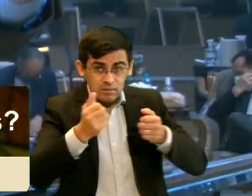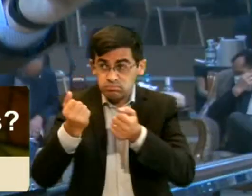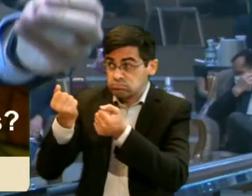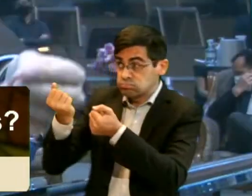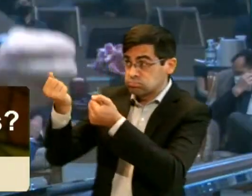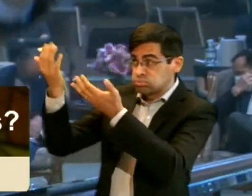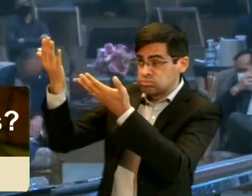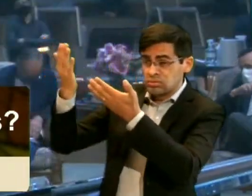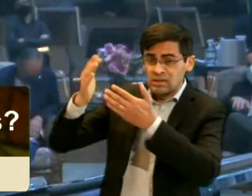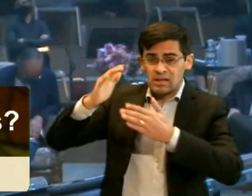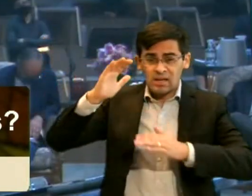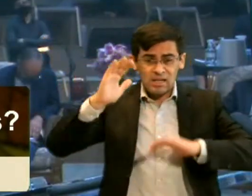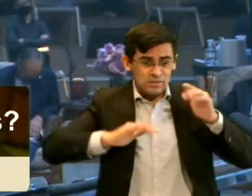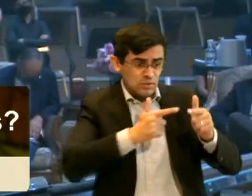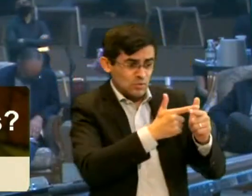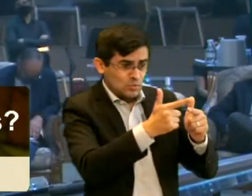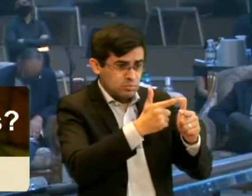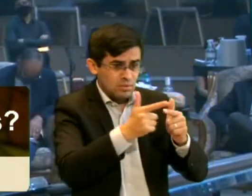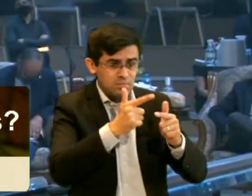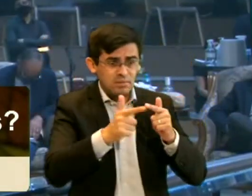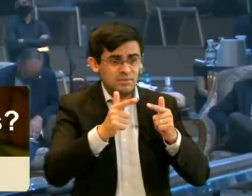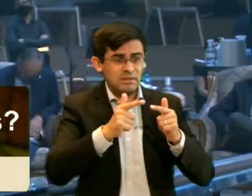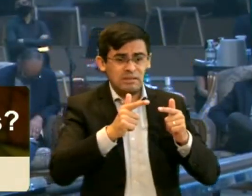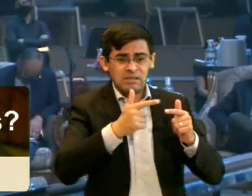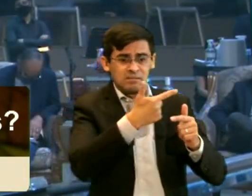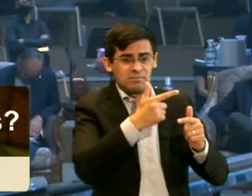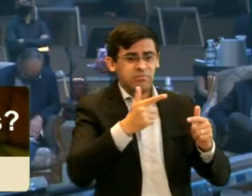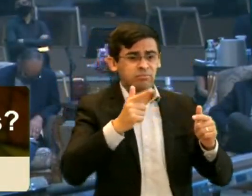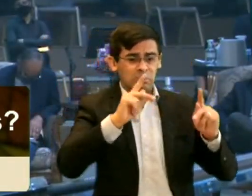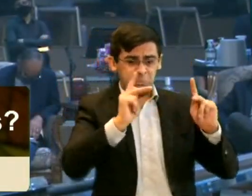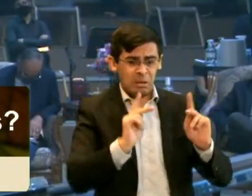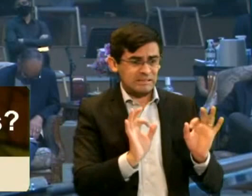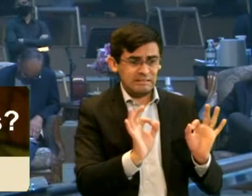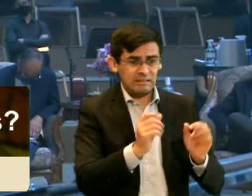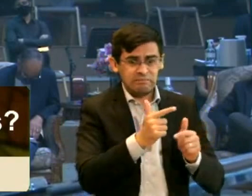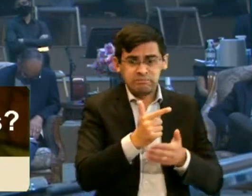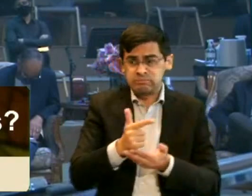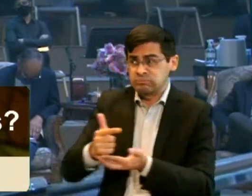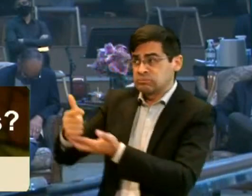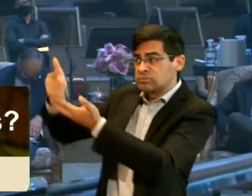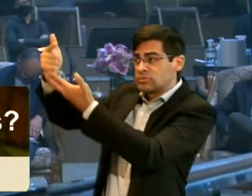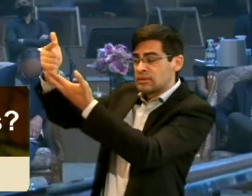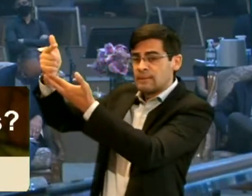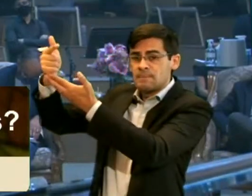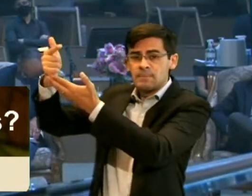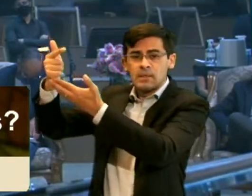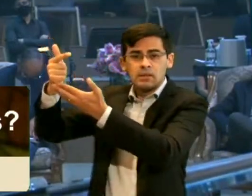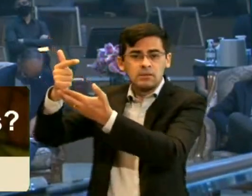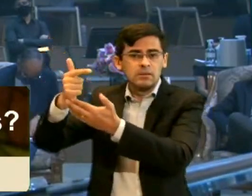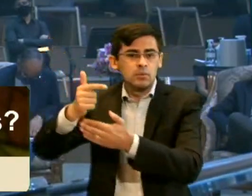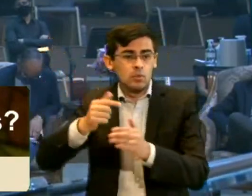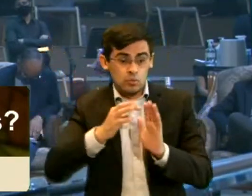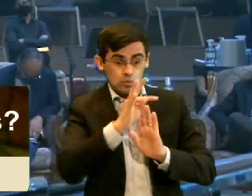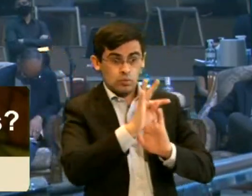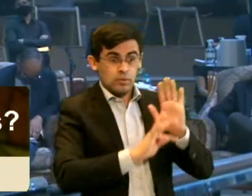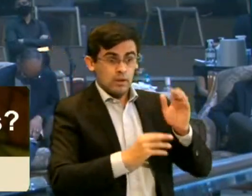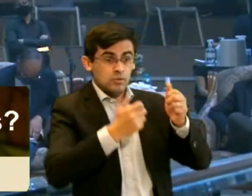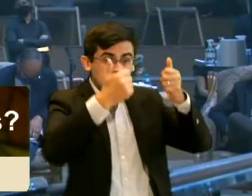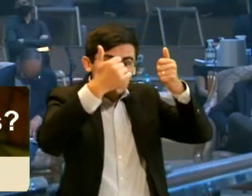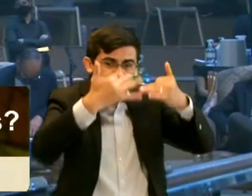teu sono para Deus, mas entrega. Ele está dizendo, olha, são muitos os problemas que me cercaram, eles